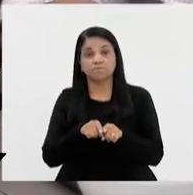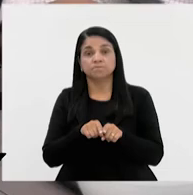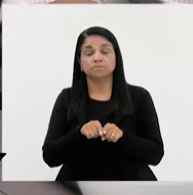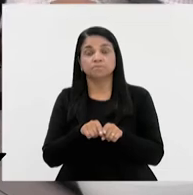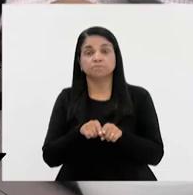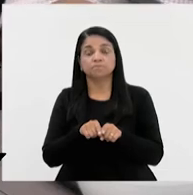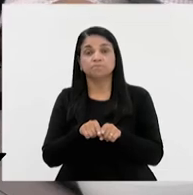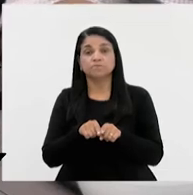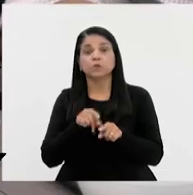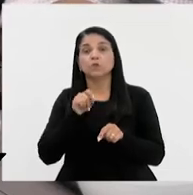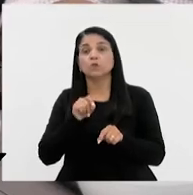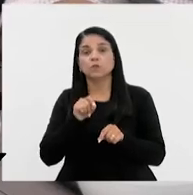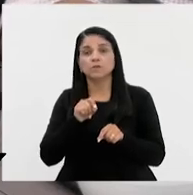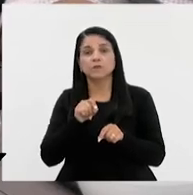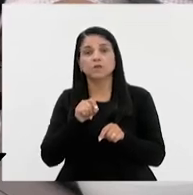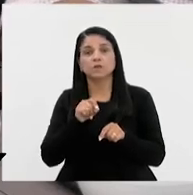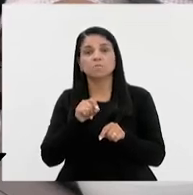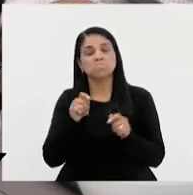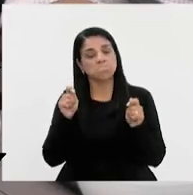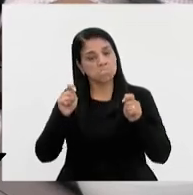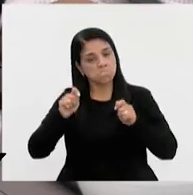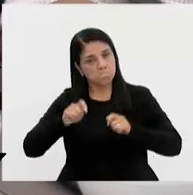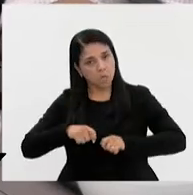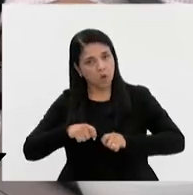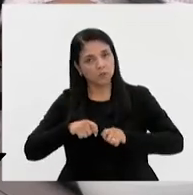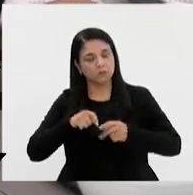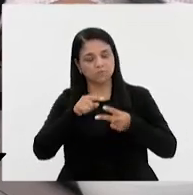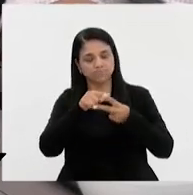poderia, evidentemente, ter uma combinação dos dois